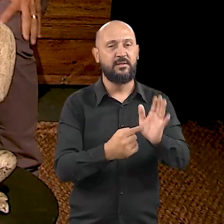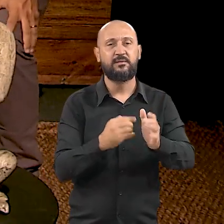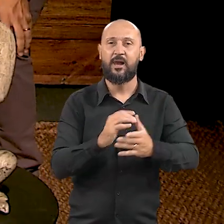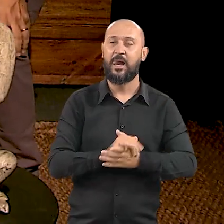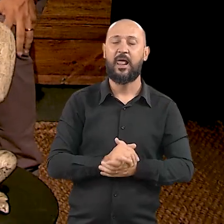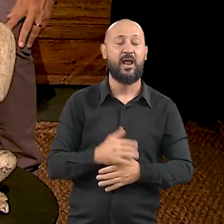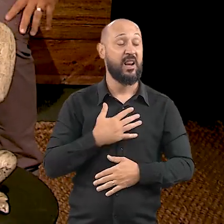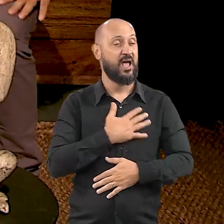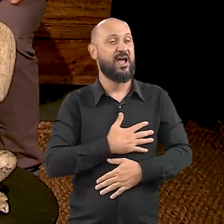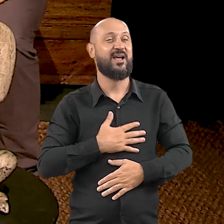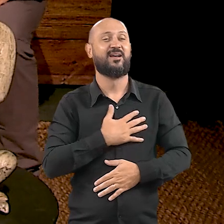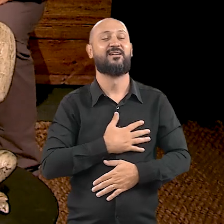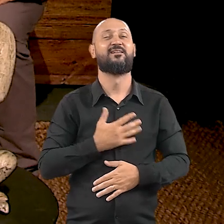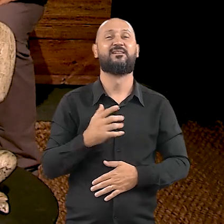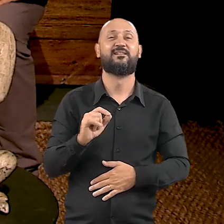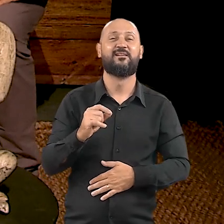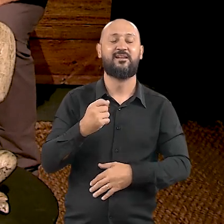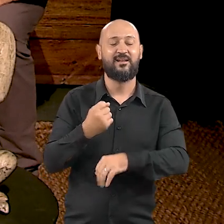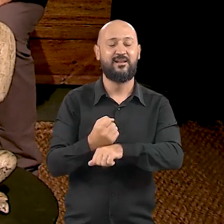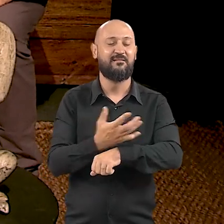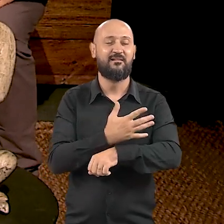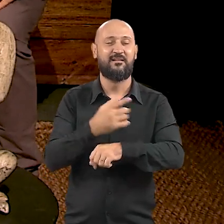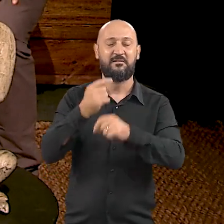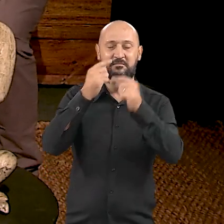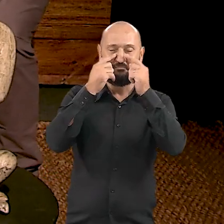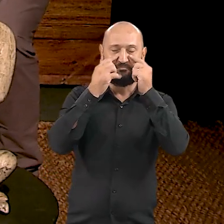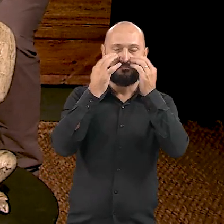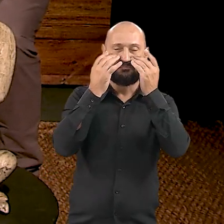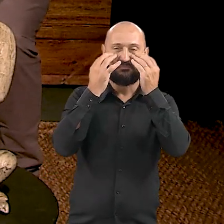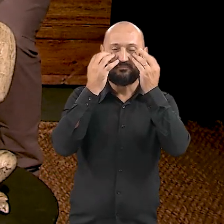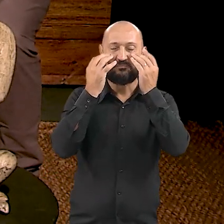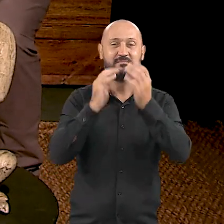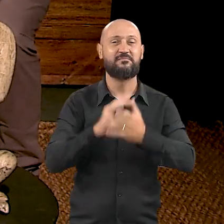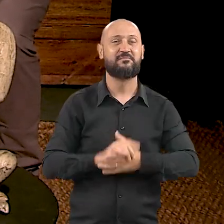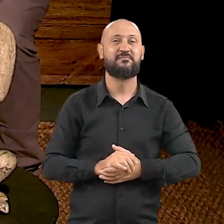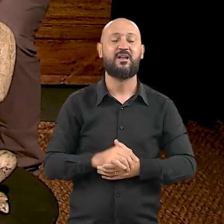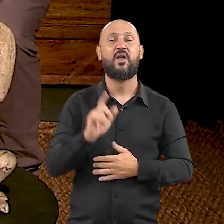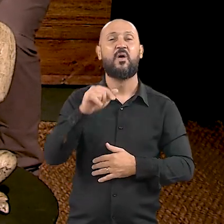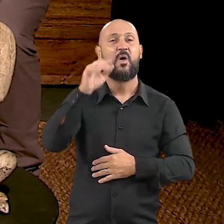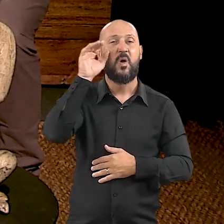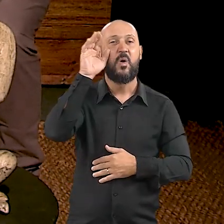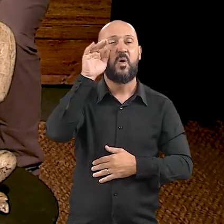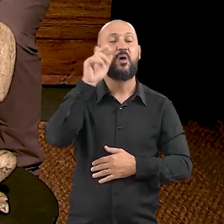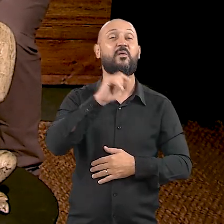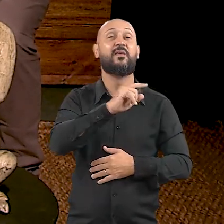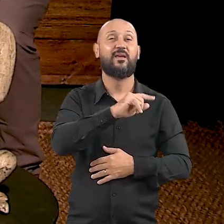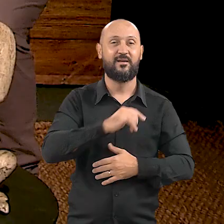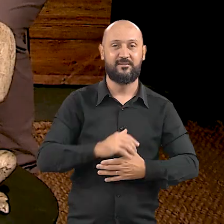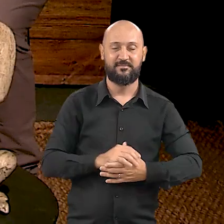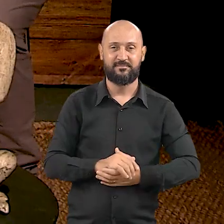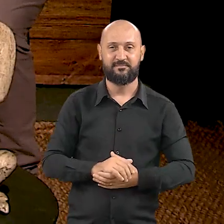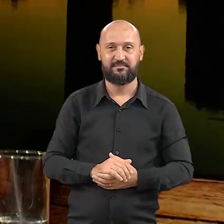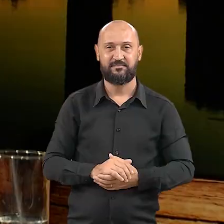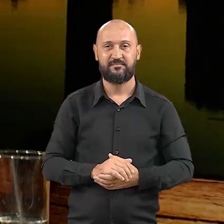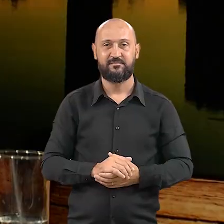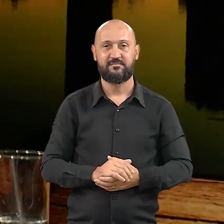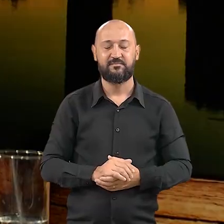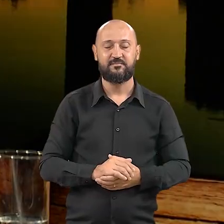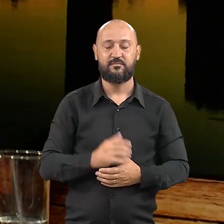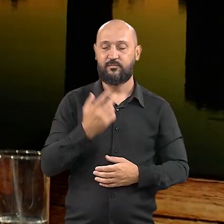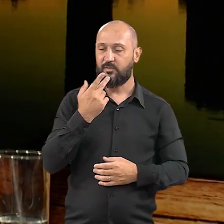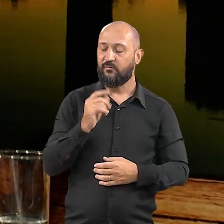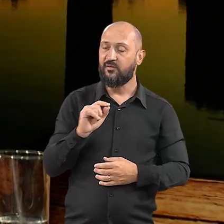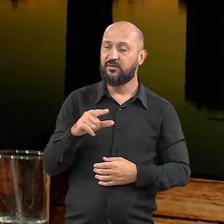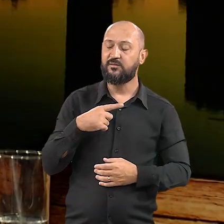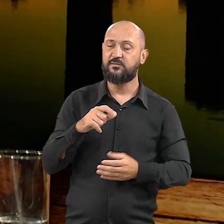pra ele. Ele gostou, ele não se emocionava muito com as coisas, mas gostou. Mas o que aconteceu? O curioso disso foi o seguinte. Eu